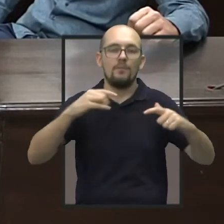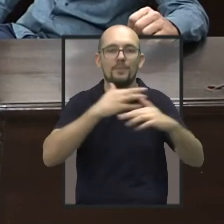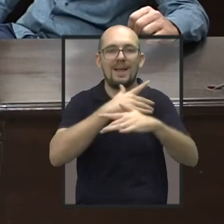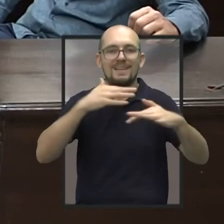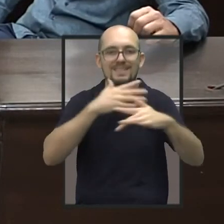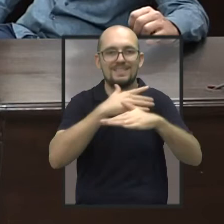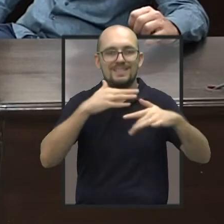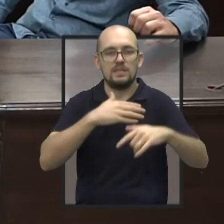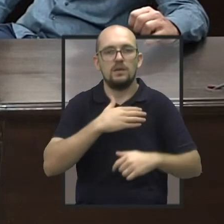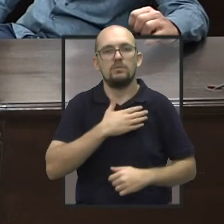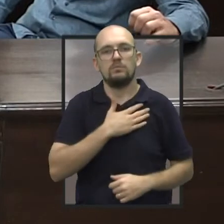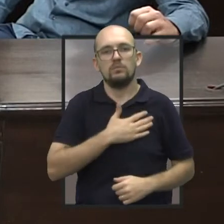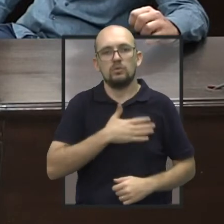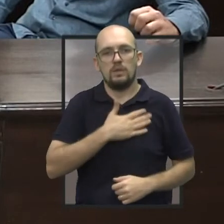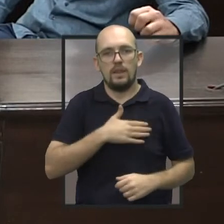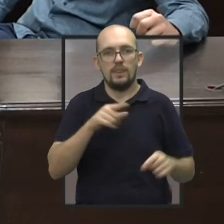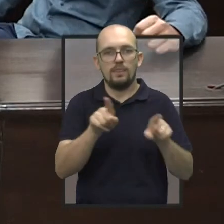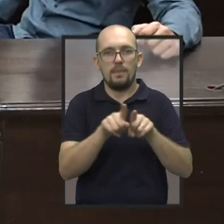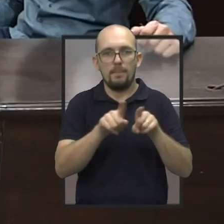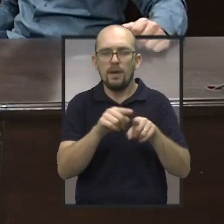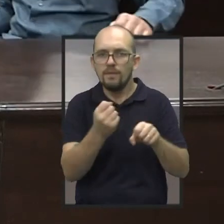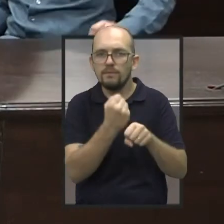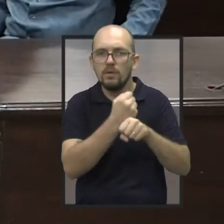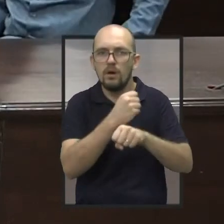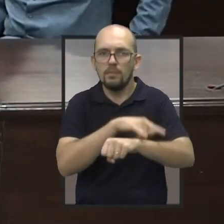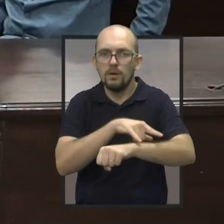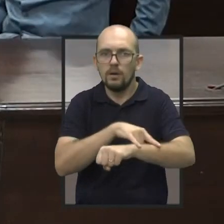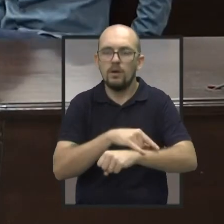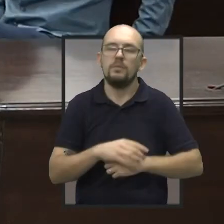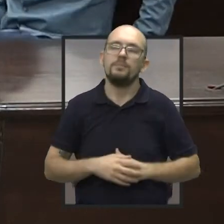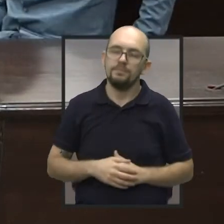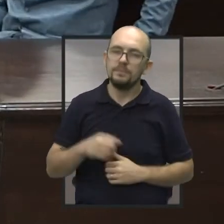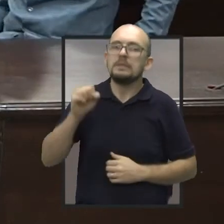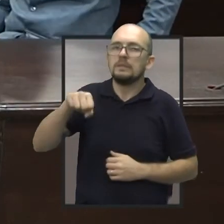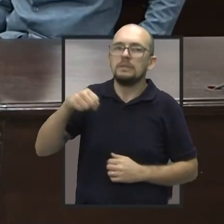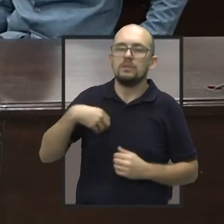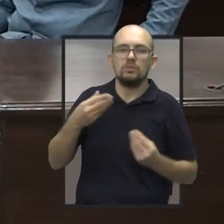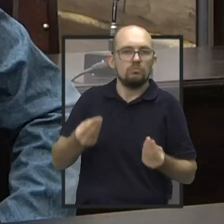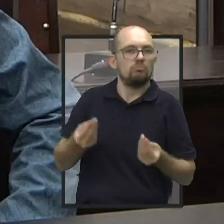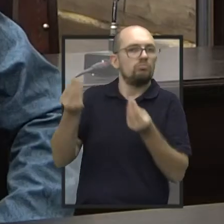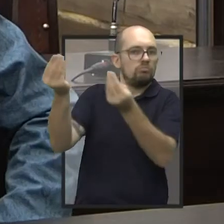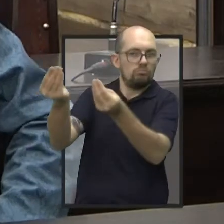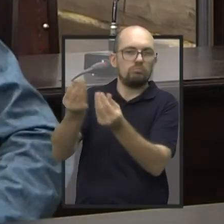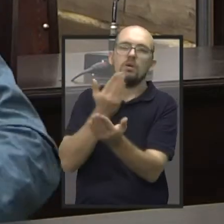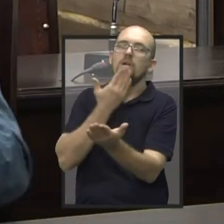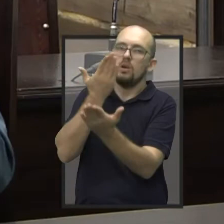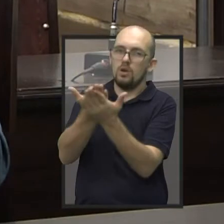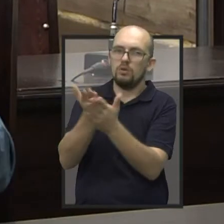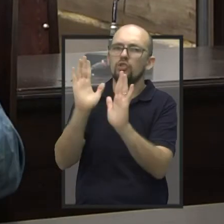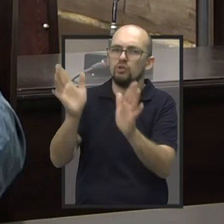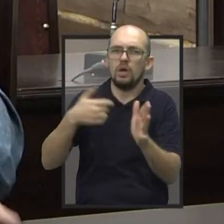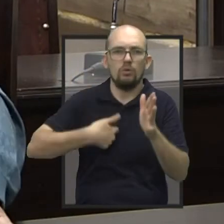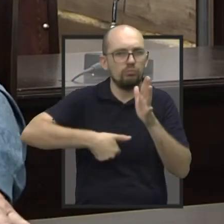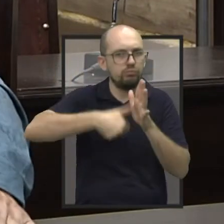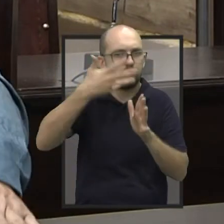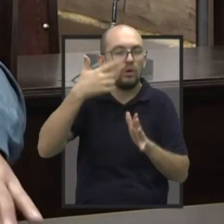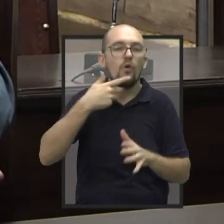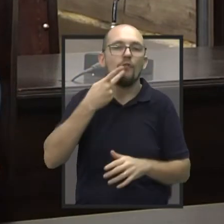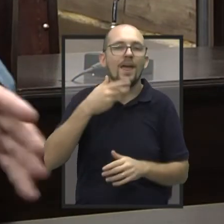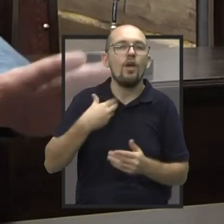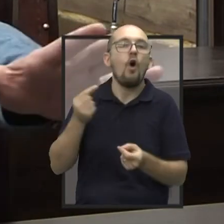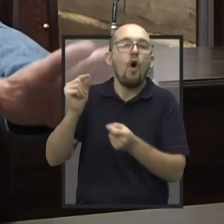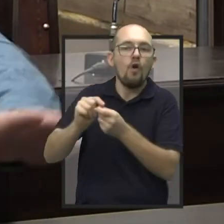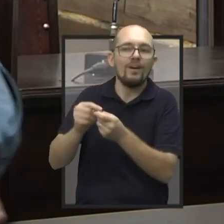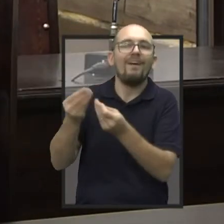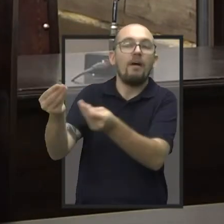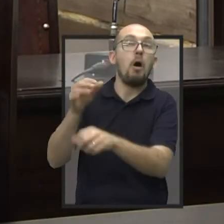Carinhato, no Pouso Alegre de Baixo também. Sim, fiz o requerimento. Como já falei várias vezes, eu faço e não deixo na gaveta